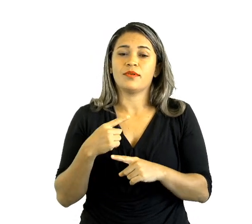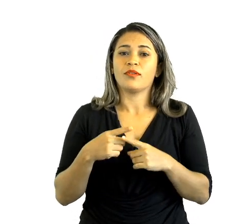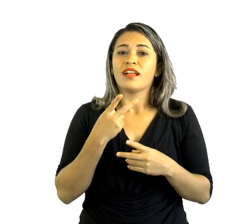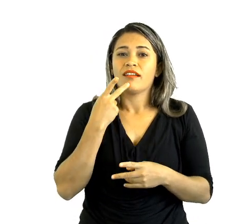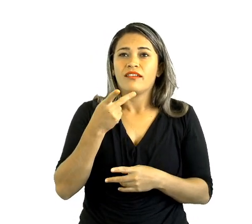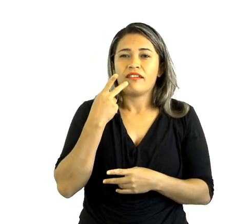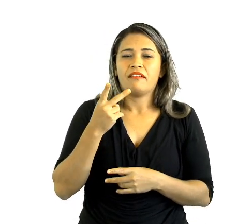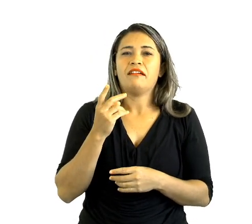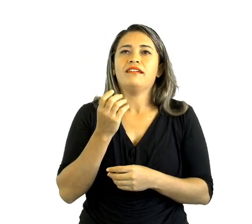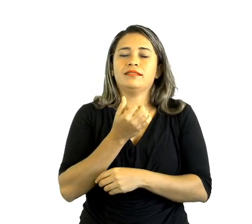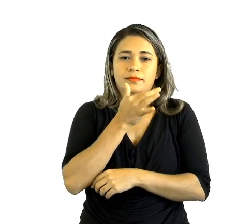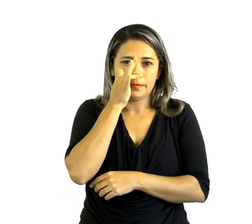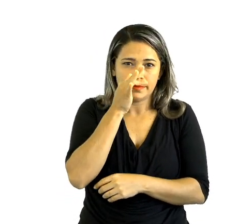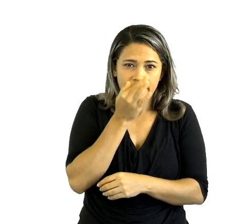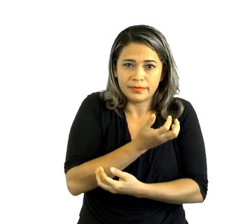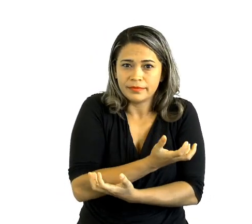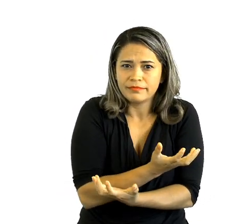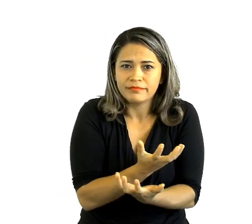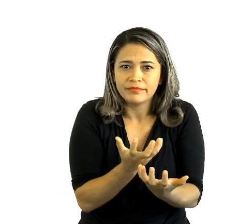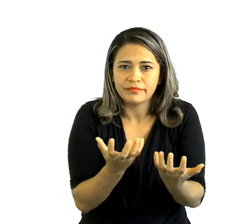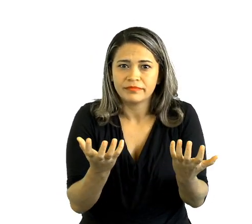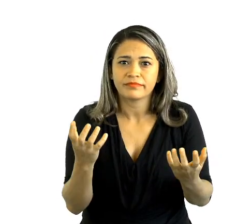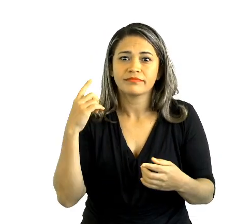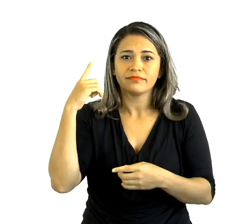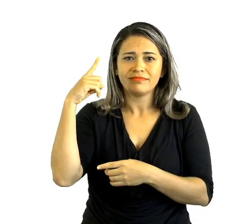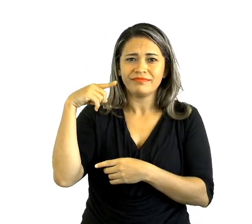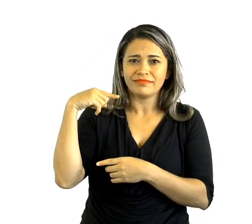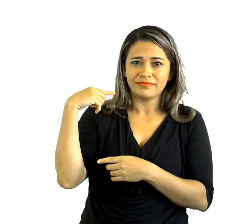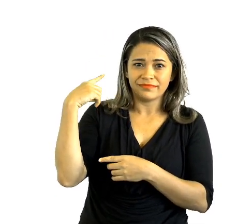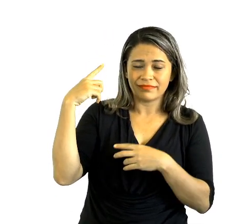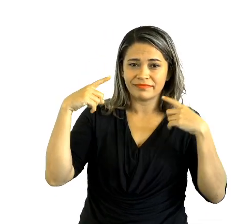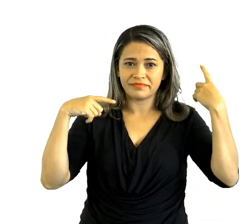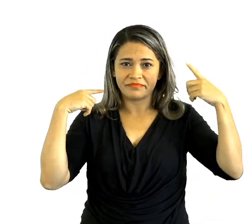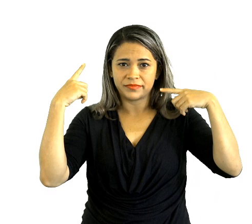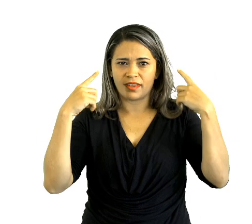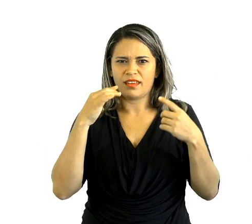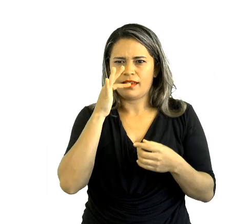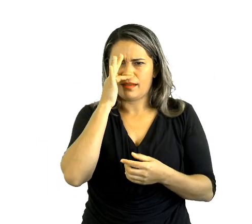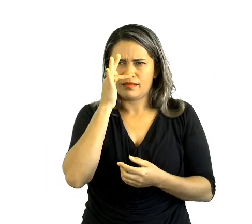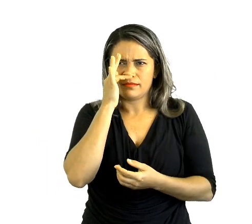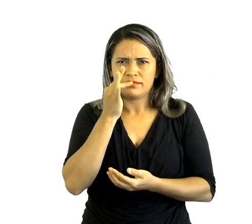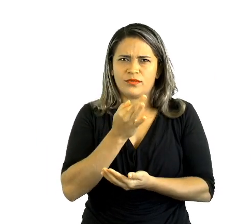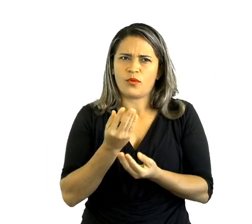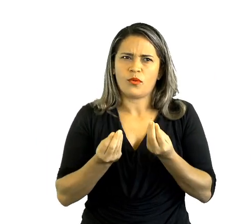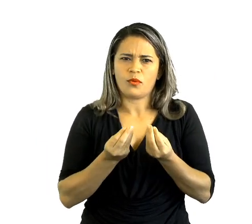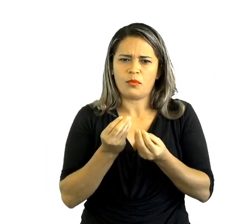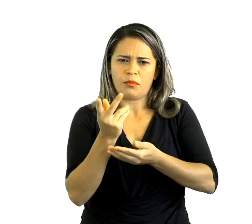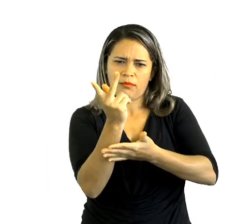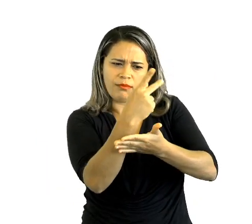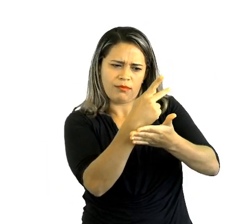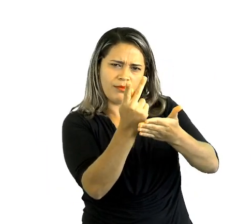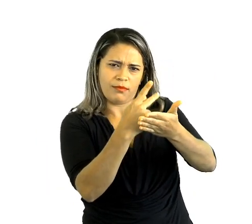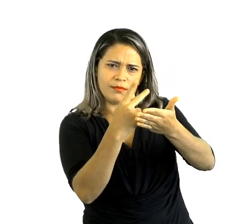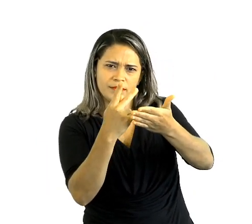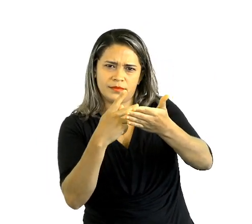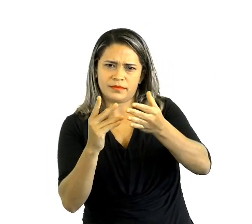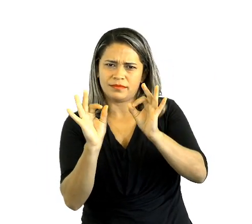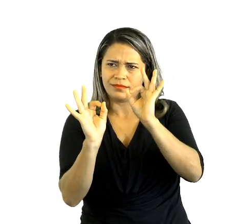foi construído com palavras, né, formato de flor. E também o eu lírico se